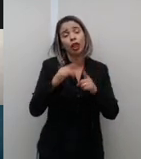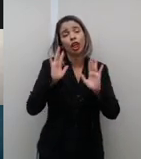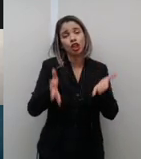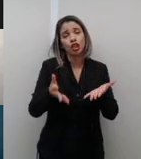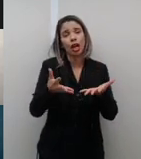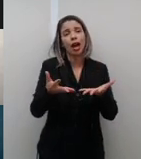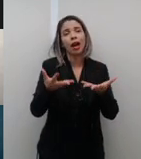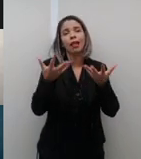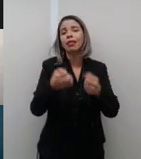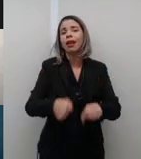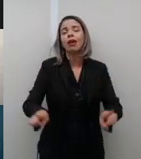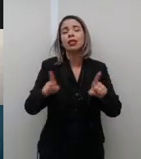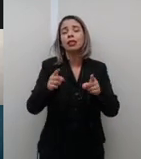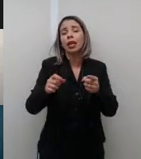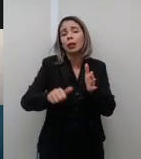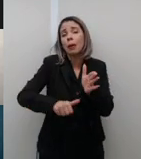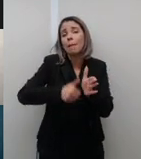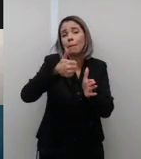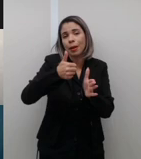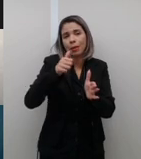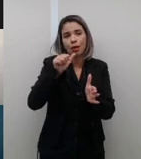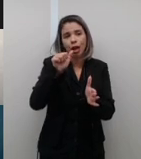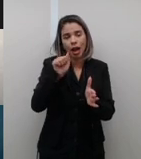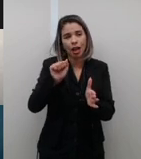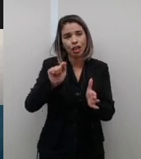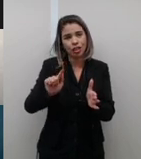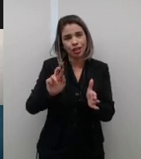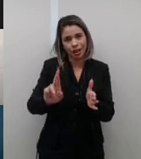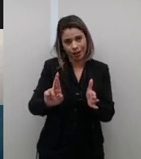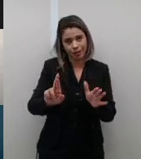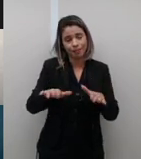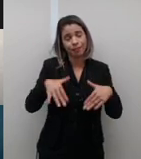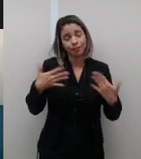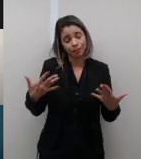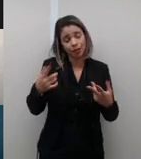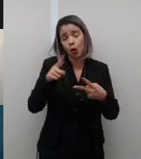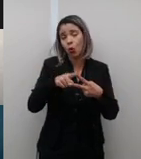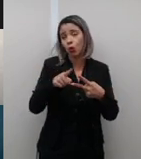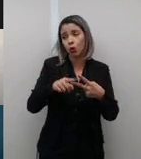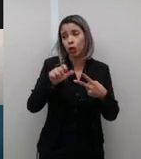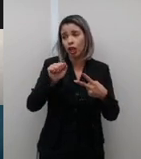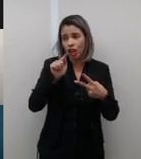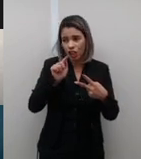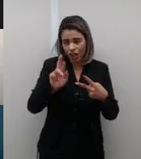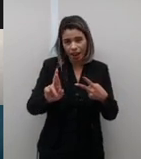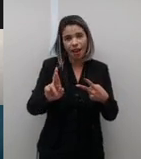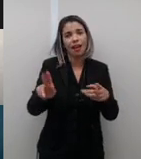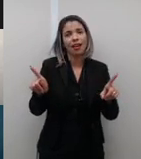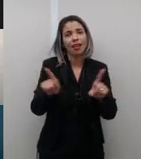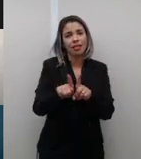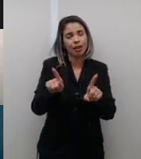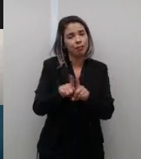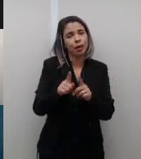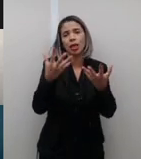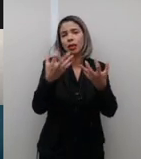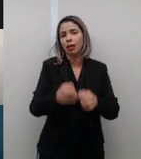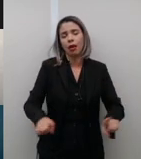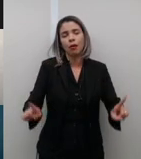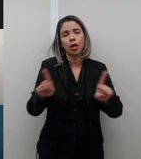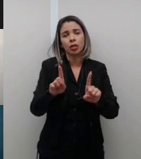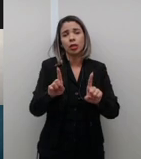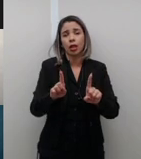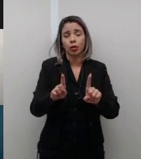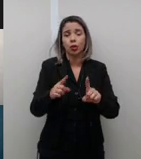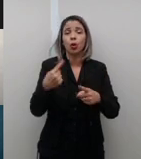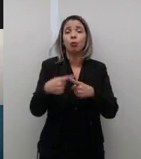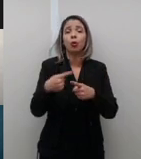o primeiro agravo. Por consequência, o segundo também está sendo desprovido no sentido de manter a perda de